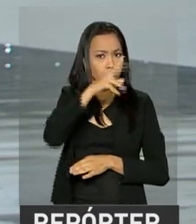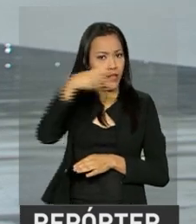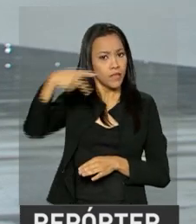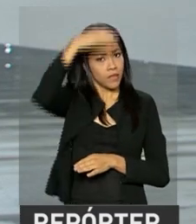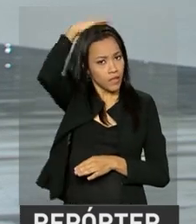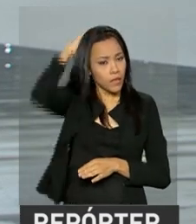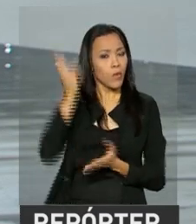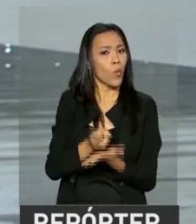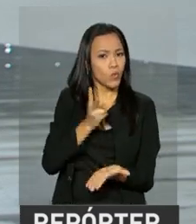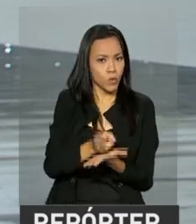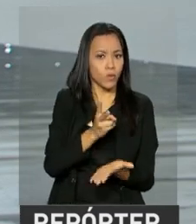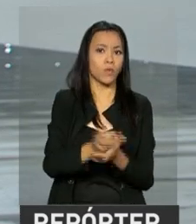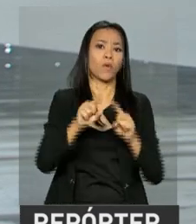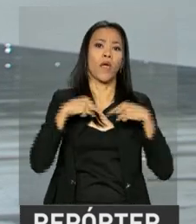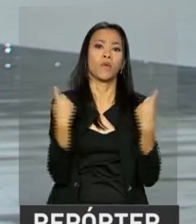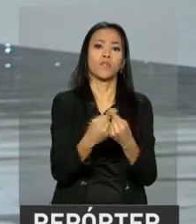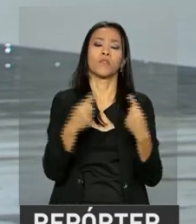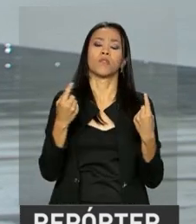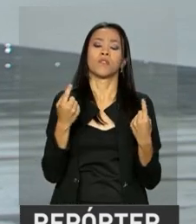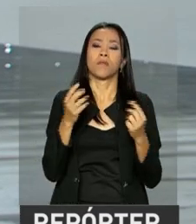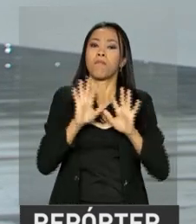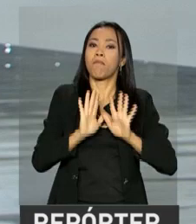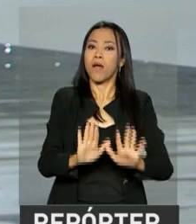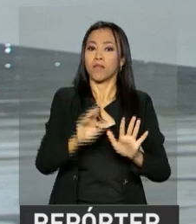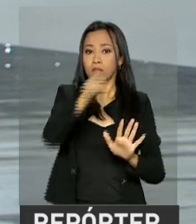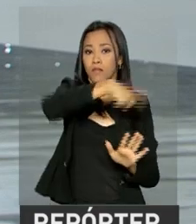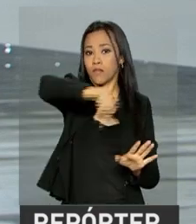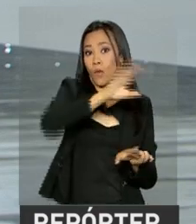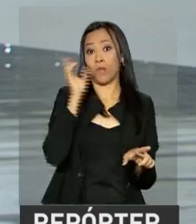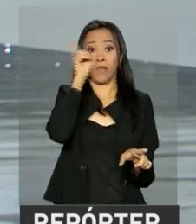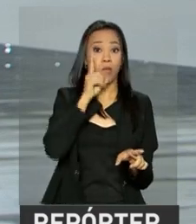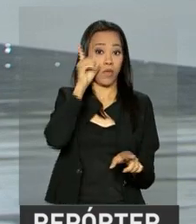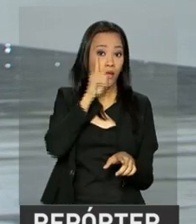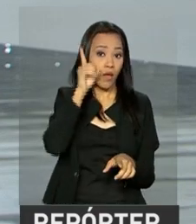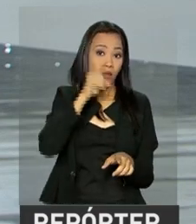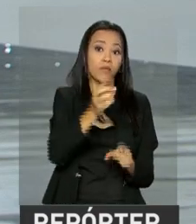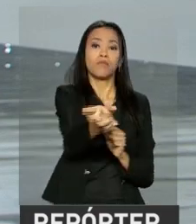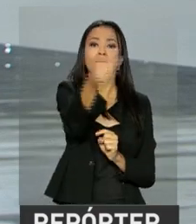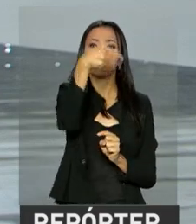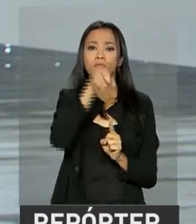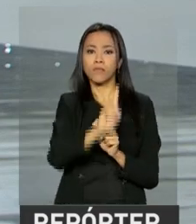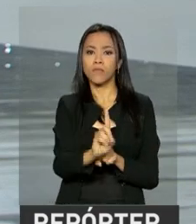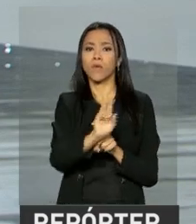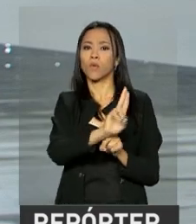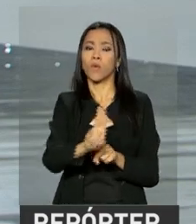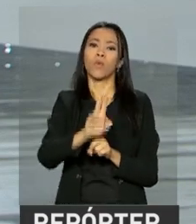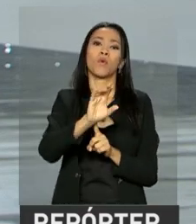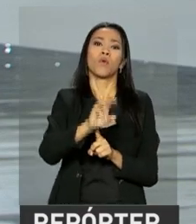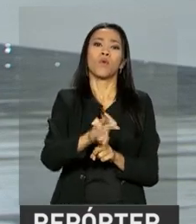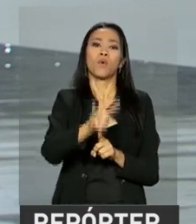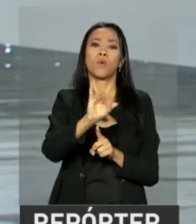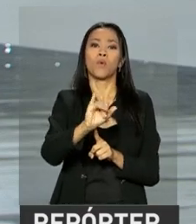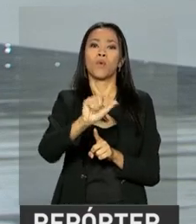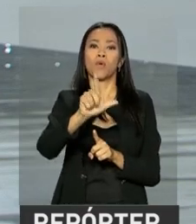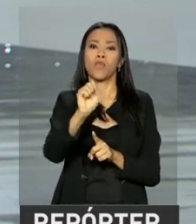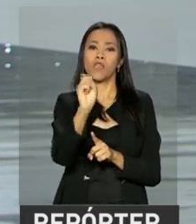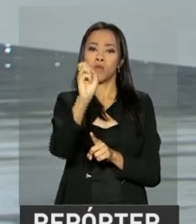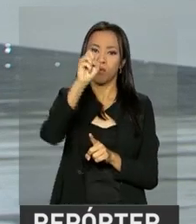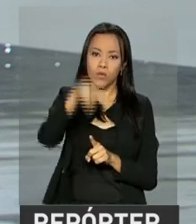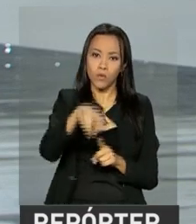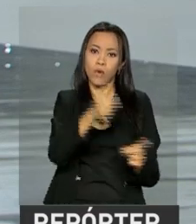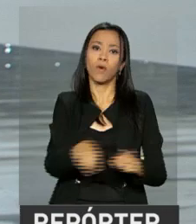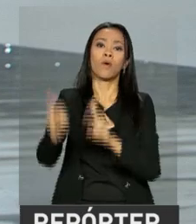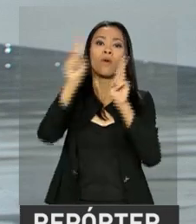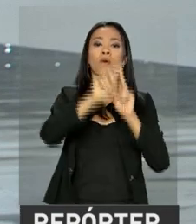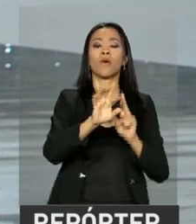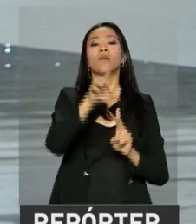Continue com as reuniões mas dessa vez com deputados eh incluindo o deputado Wilson filho que é vice-líder do PTB